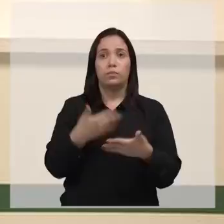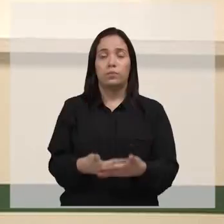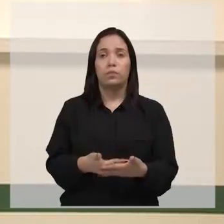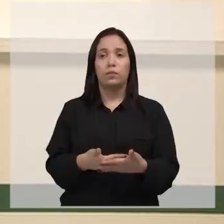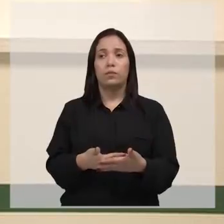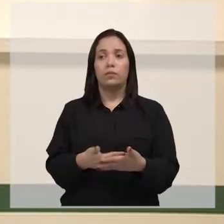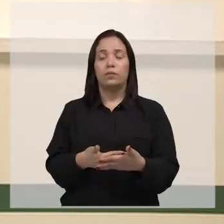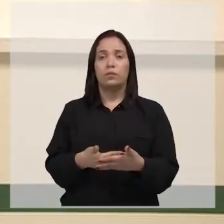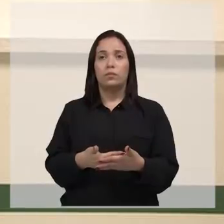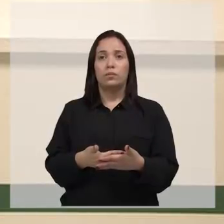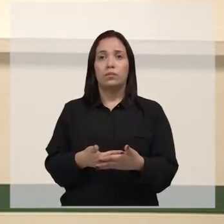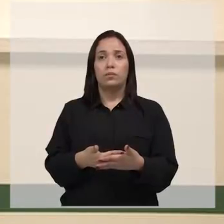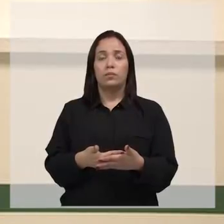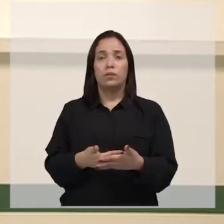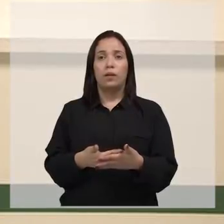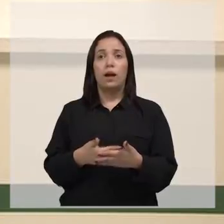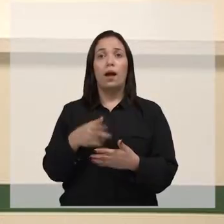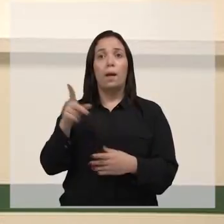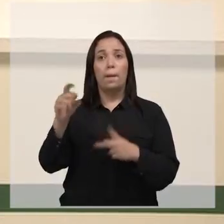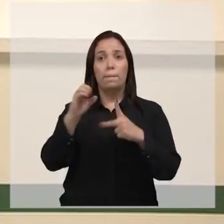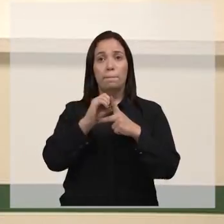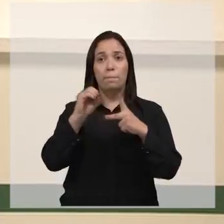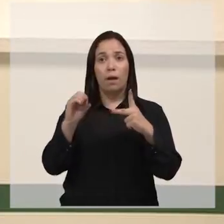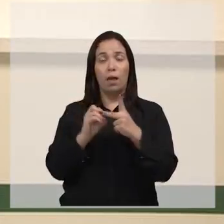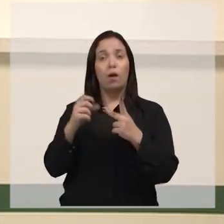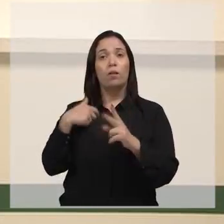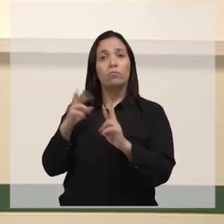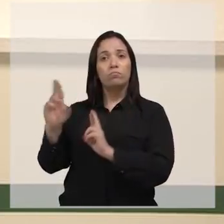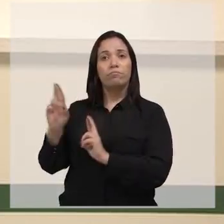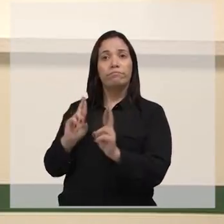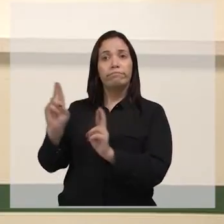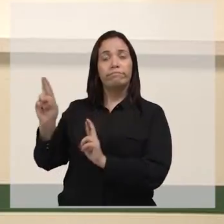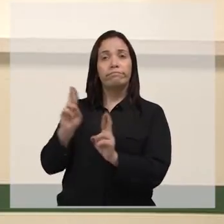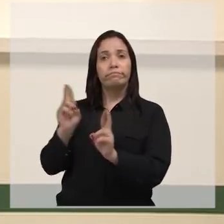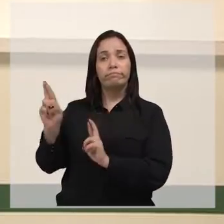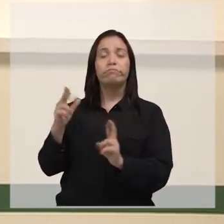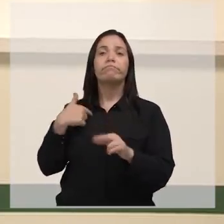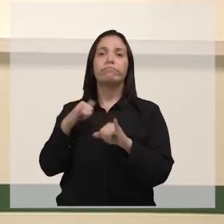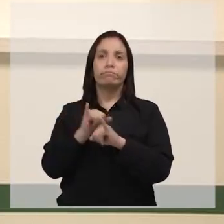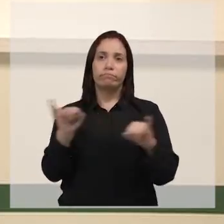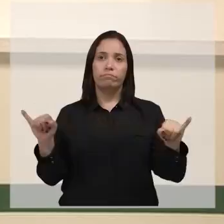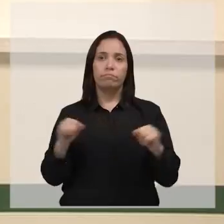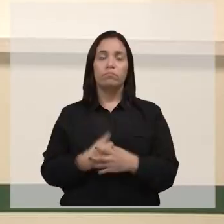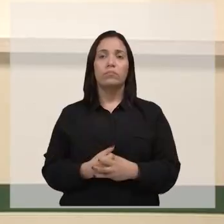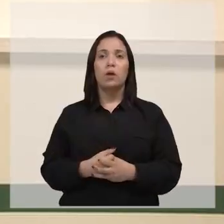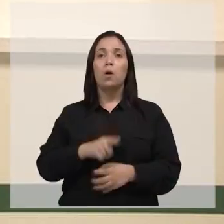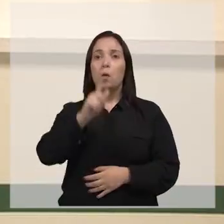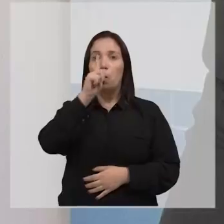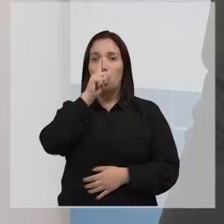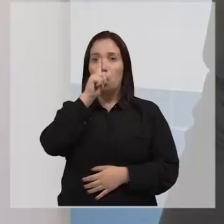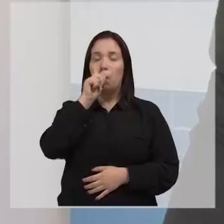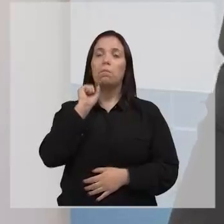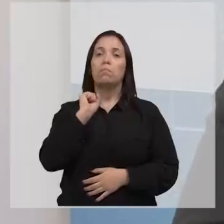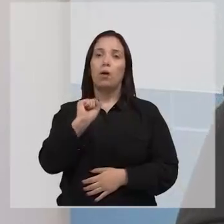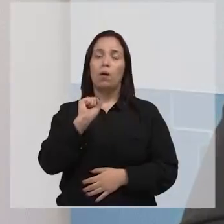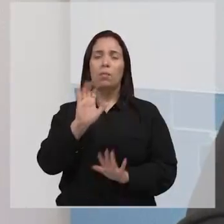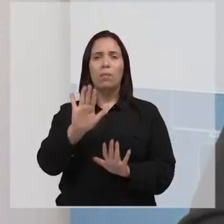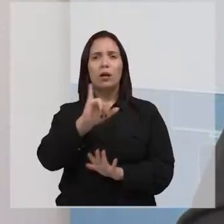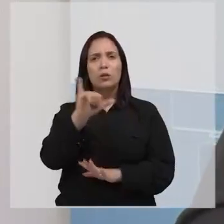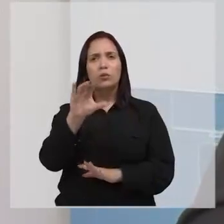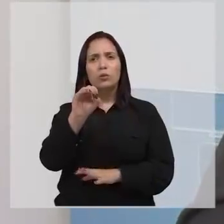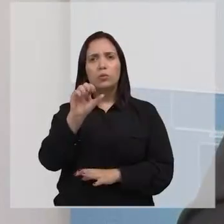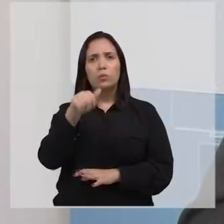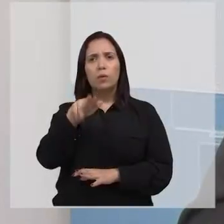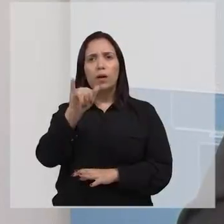candidato na última hora. Na última Aqui hora no mesmo. Pela Ordem, aqui, eu lancei o candidato na última hora. O Hulk pode ser candidato ainda. Agora, Joaquim